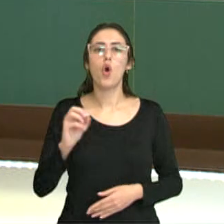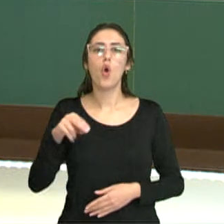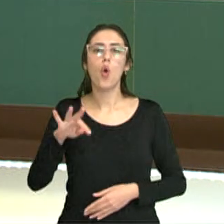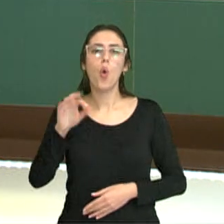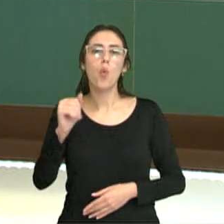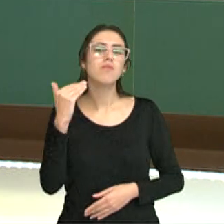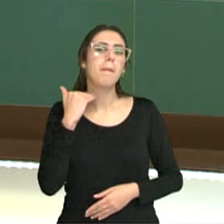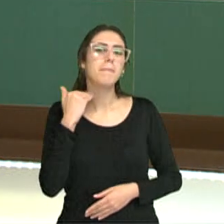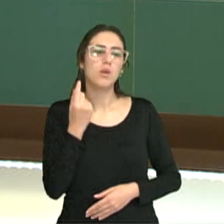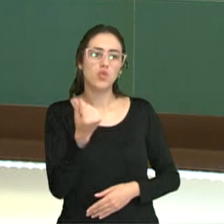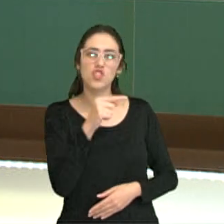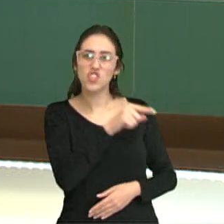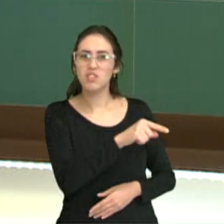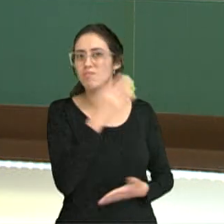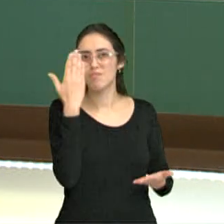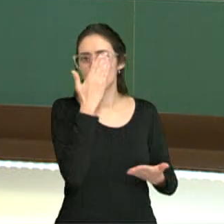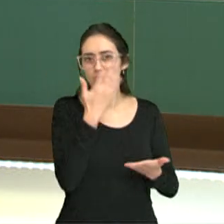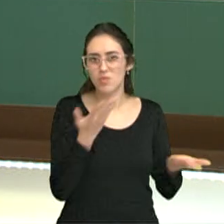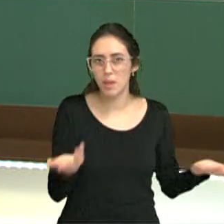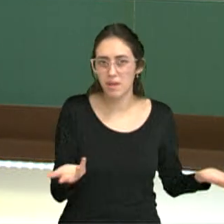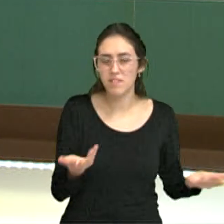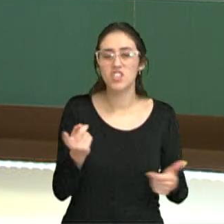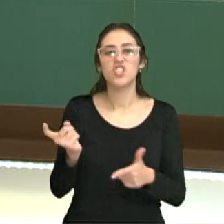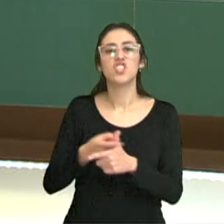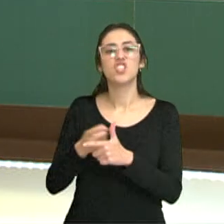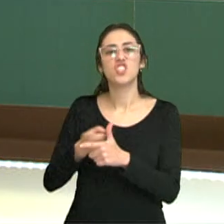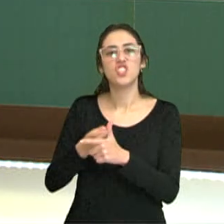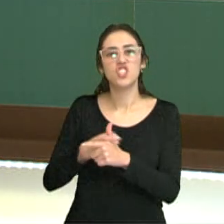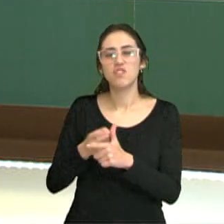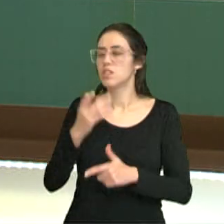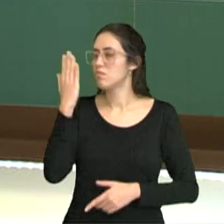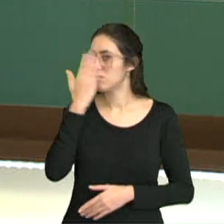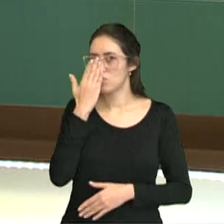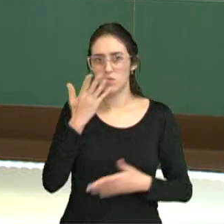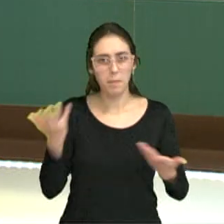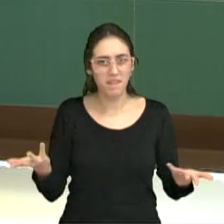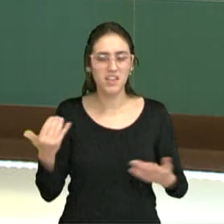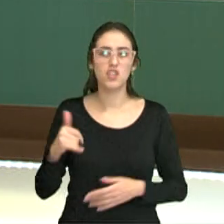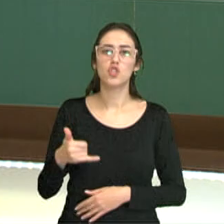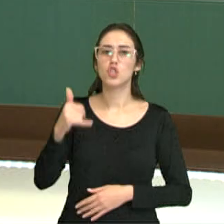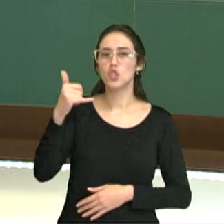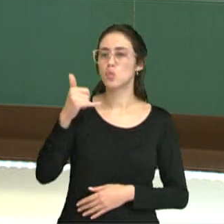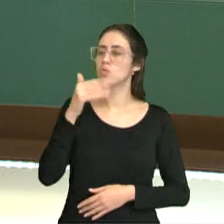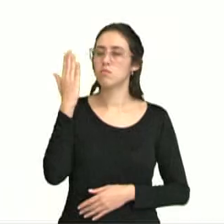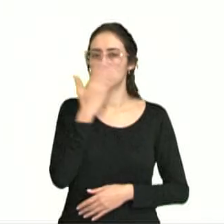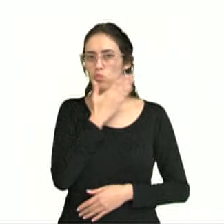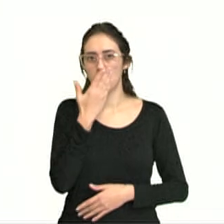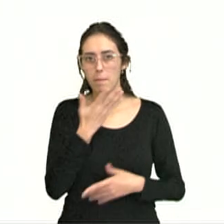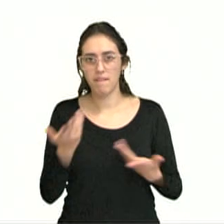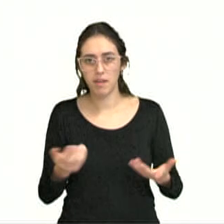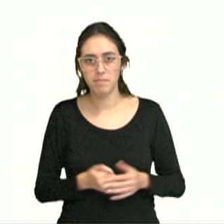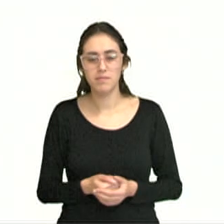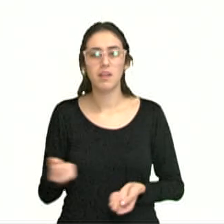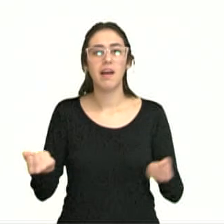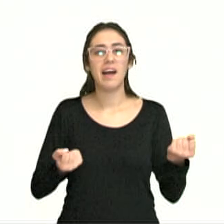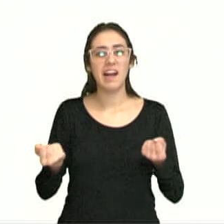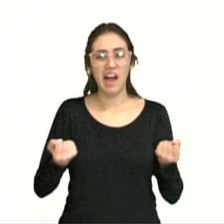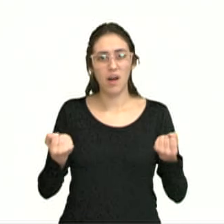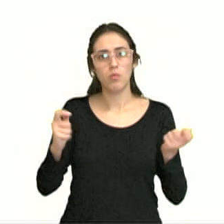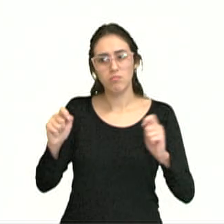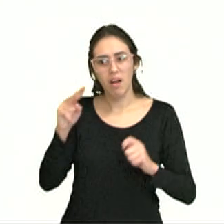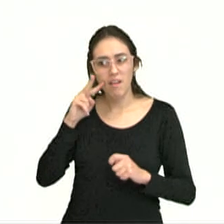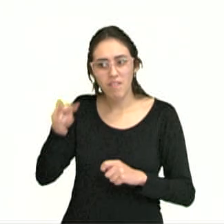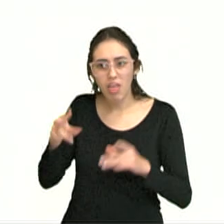corrente, intangível. Dívidas a receber, intangível. Juros, intangível. O carro,